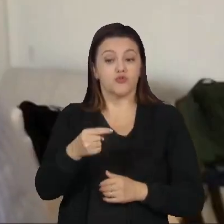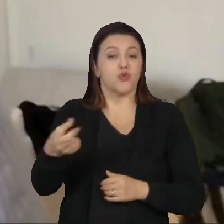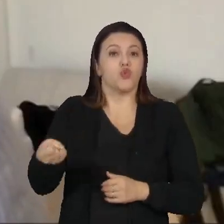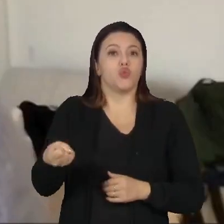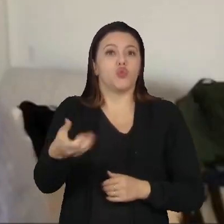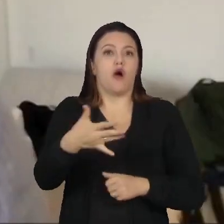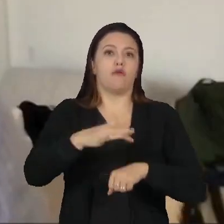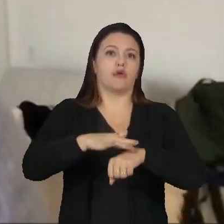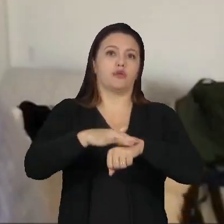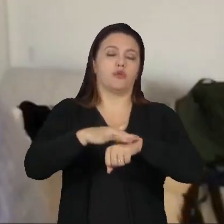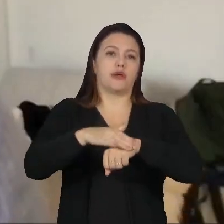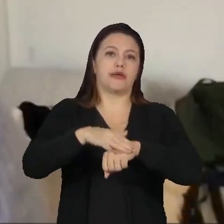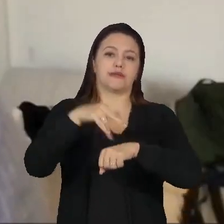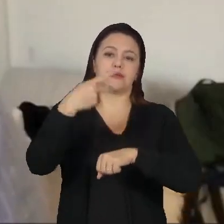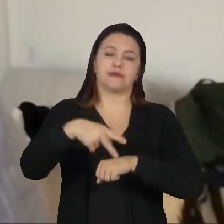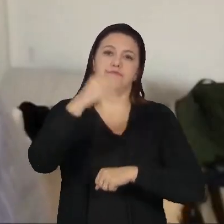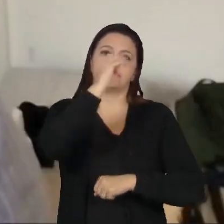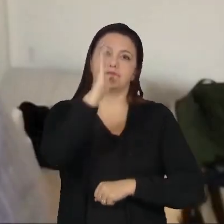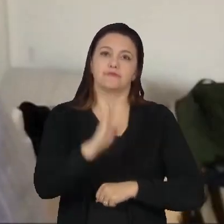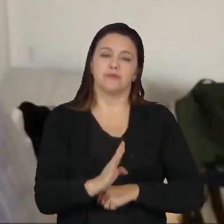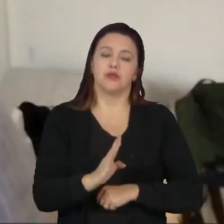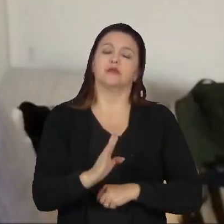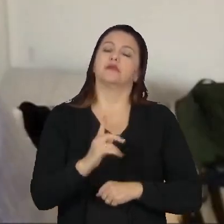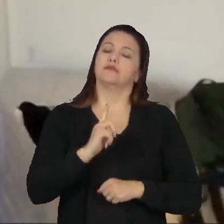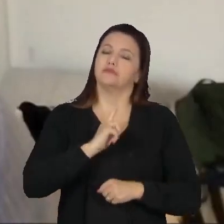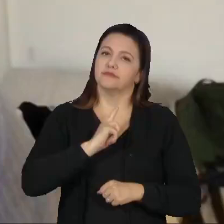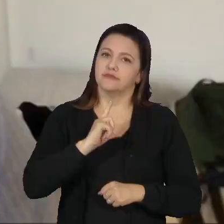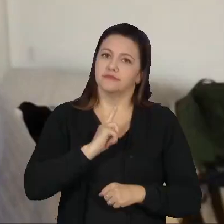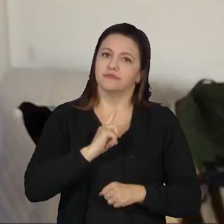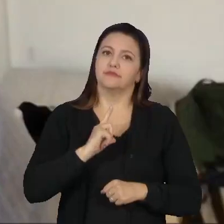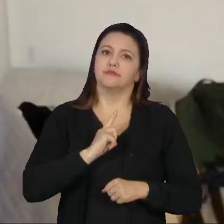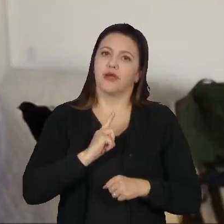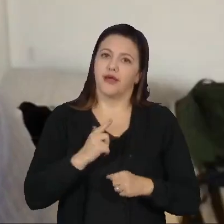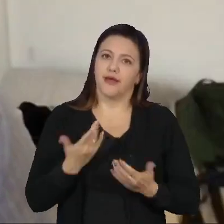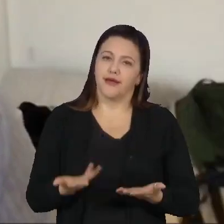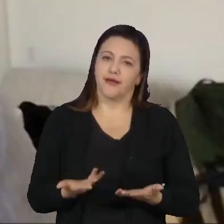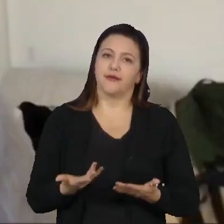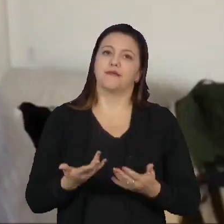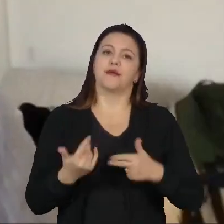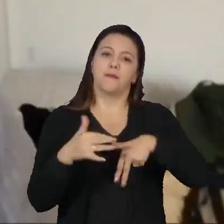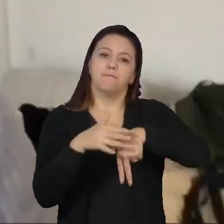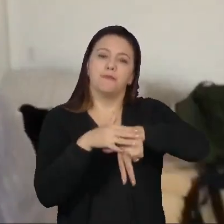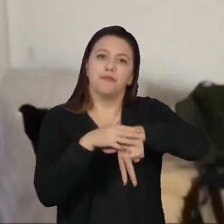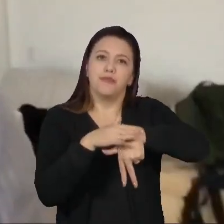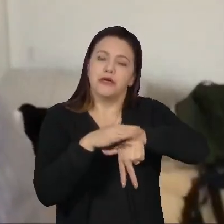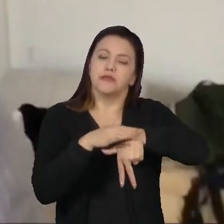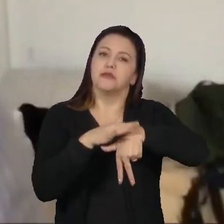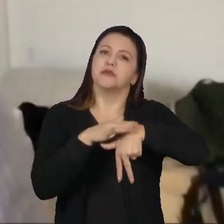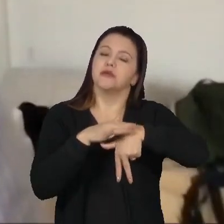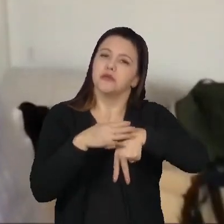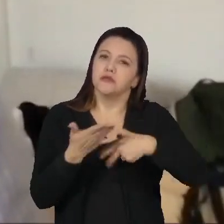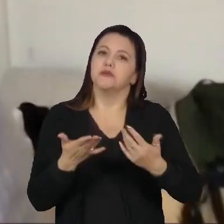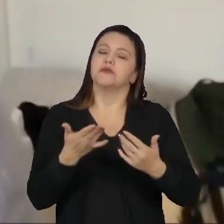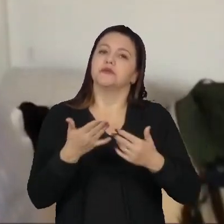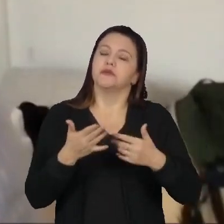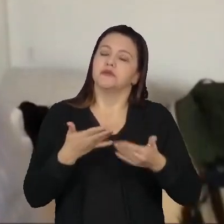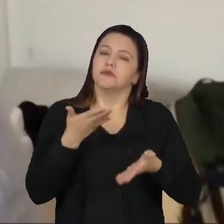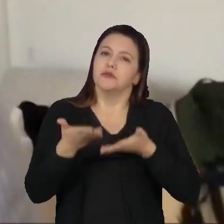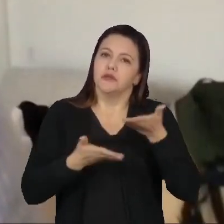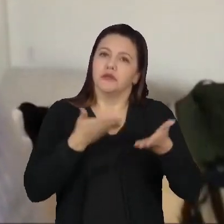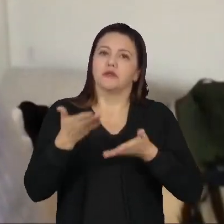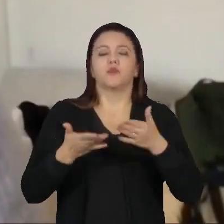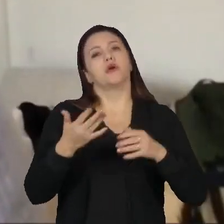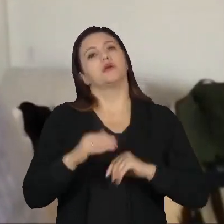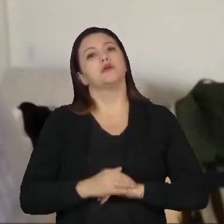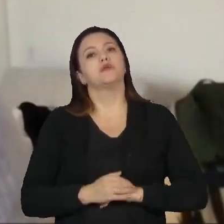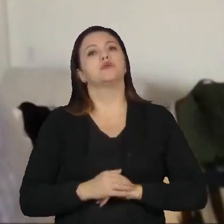no Brasil, e isso leva a uma prevalência, ou seja, pacientes enfrentando essa doença, a gente estima que há algo entre 50 e